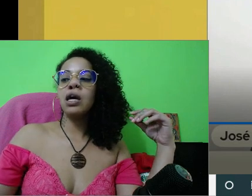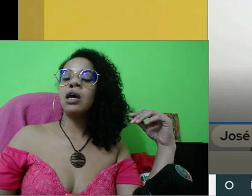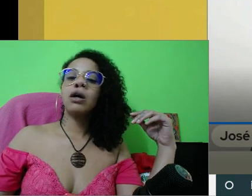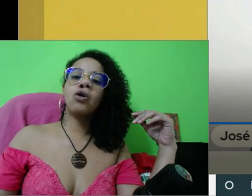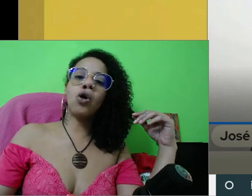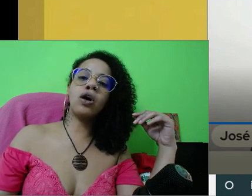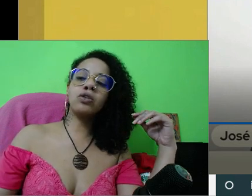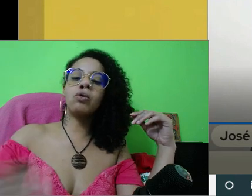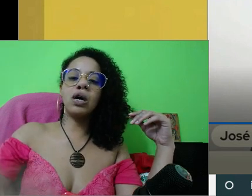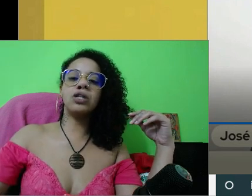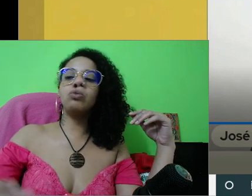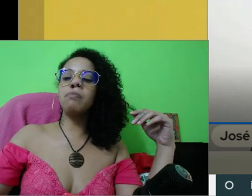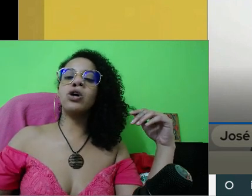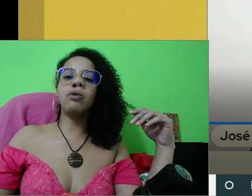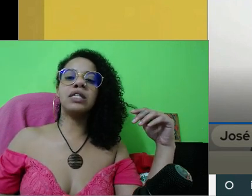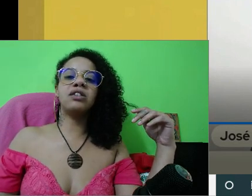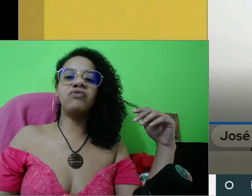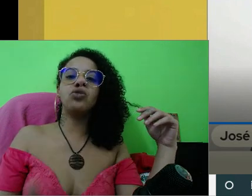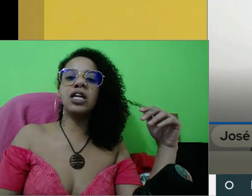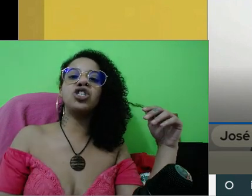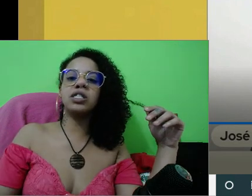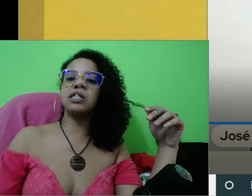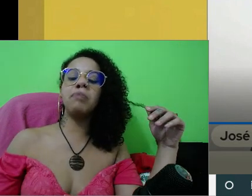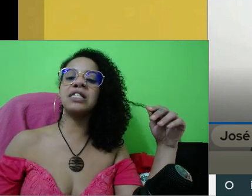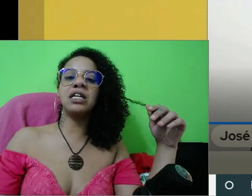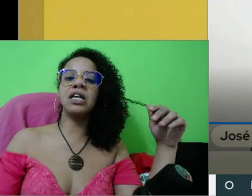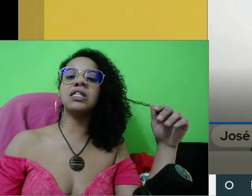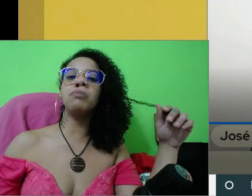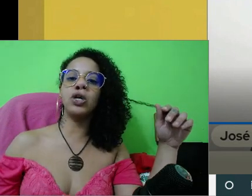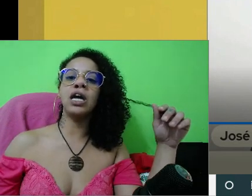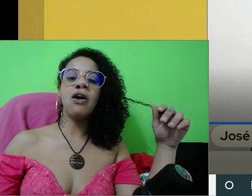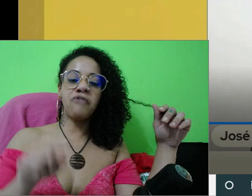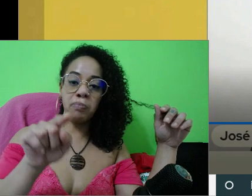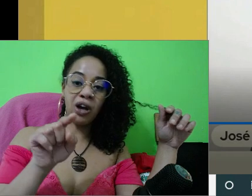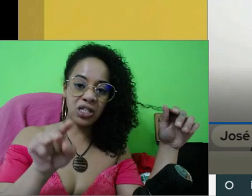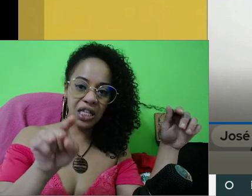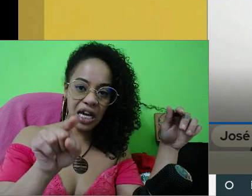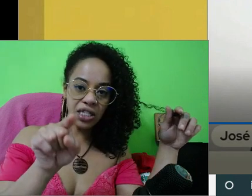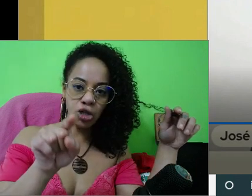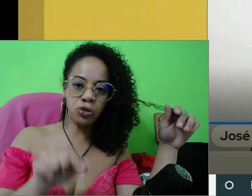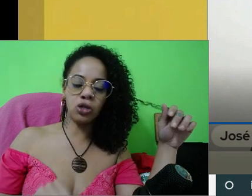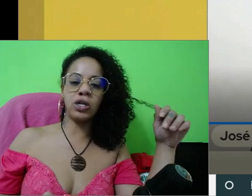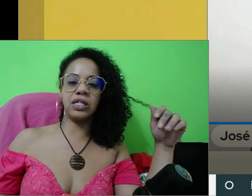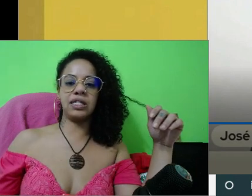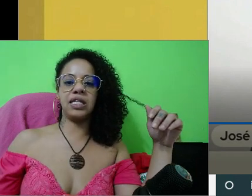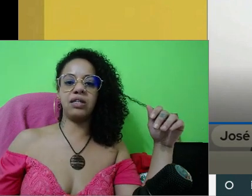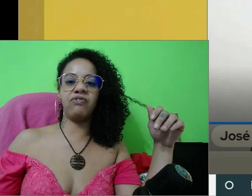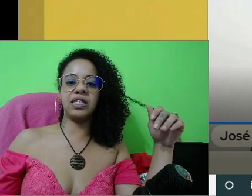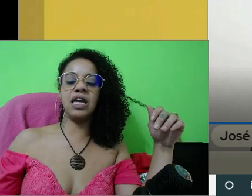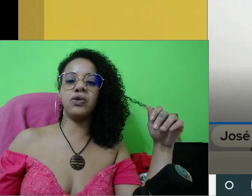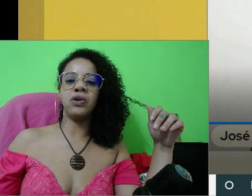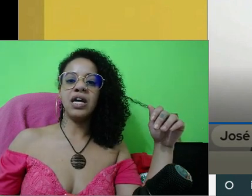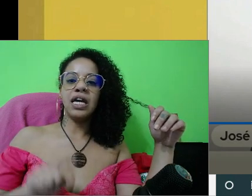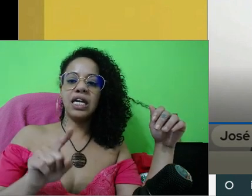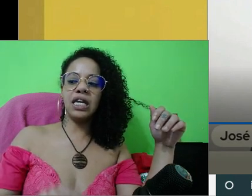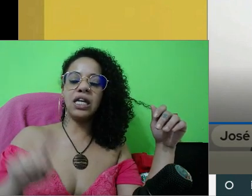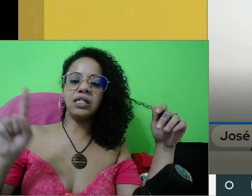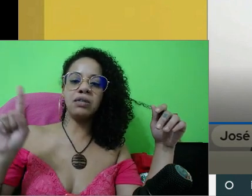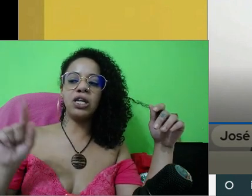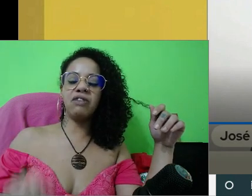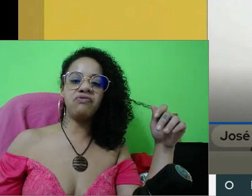Porque quando quando o amor não é servido retire-se da mesa ali na Simone foi por causa desse tipo de coisa que vocês estão fazendo